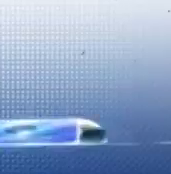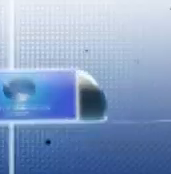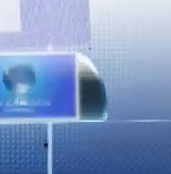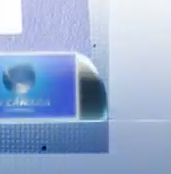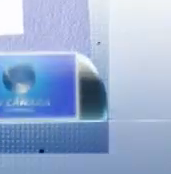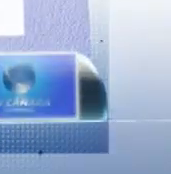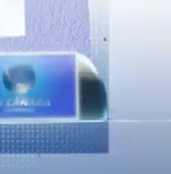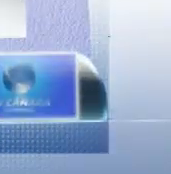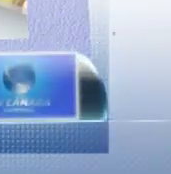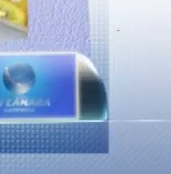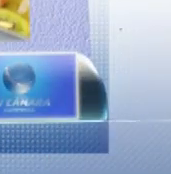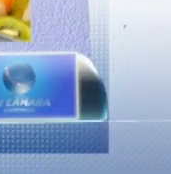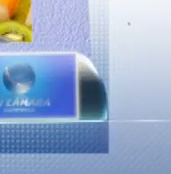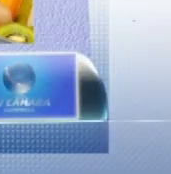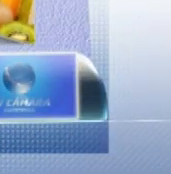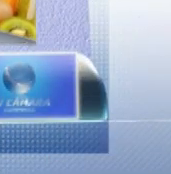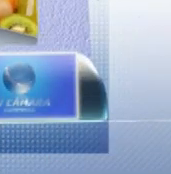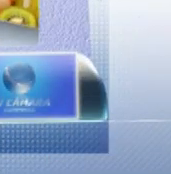bloco.